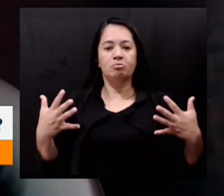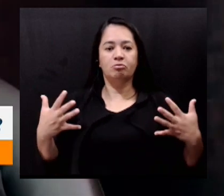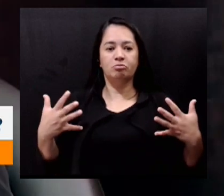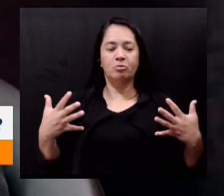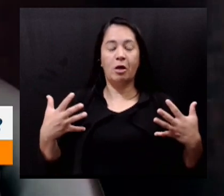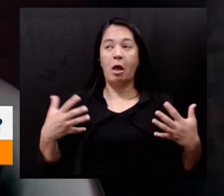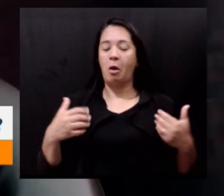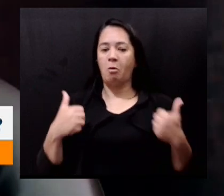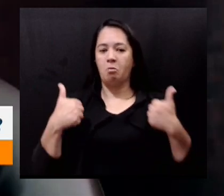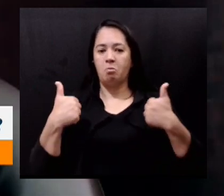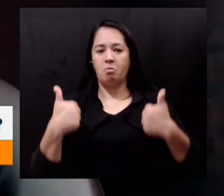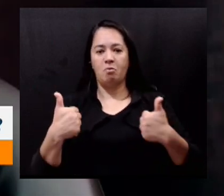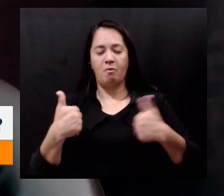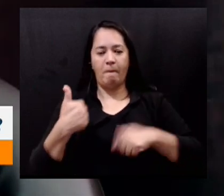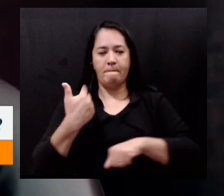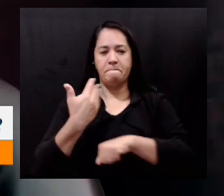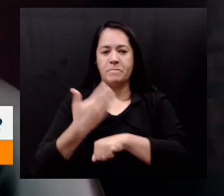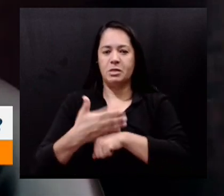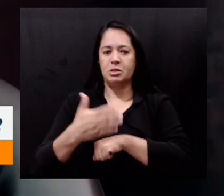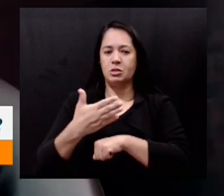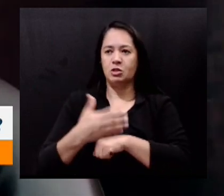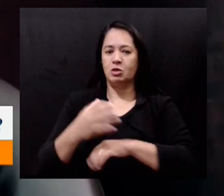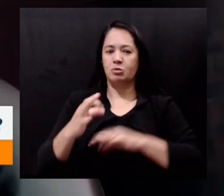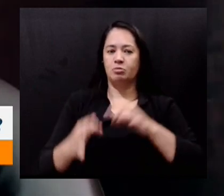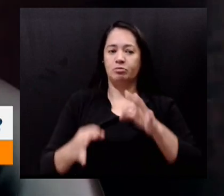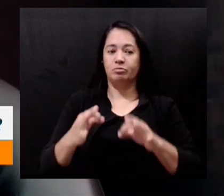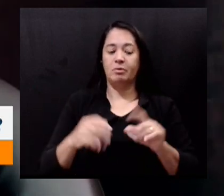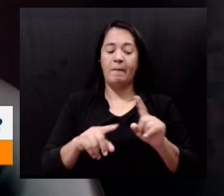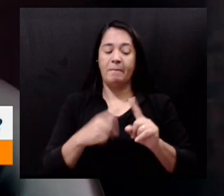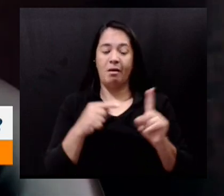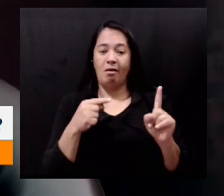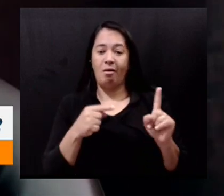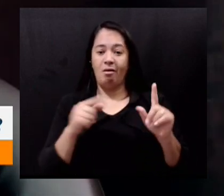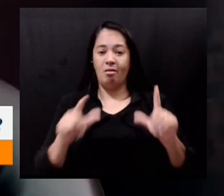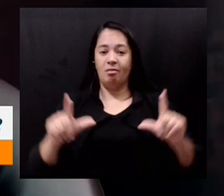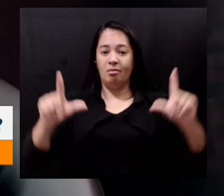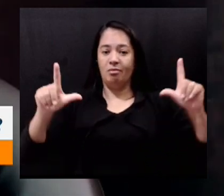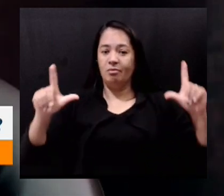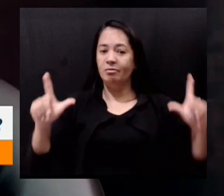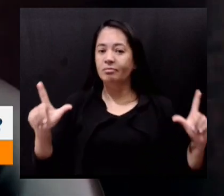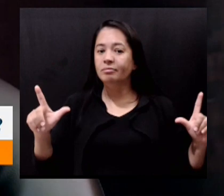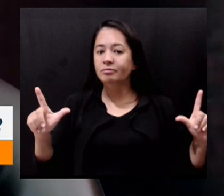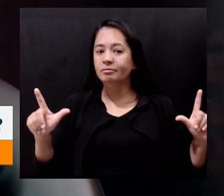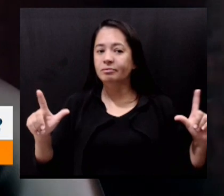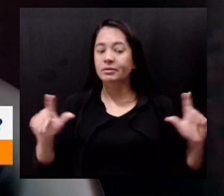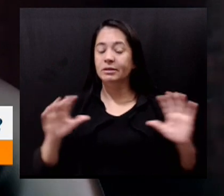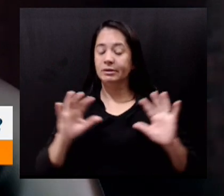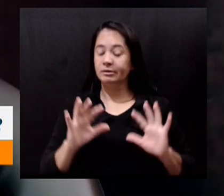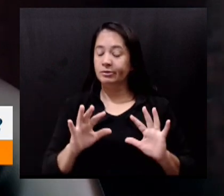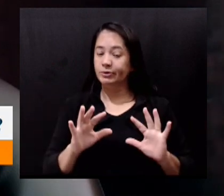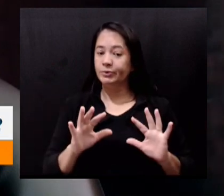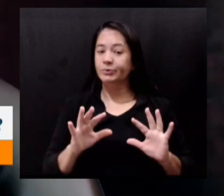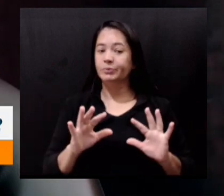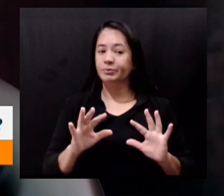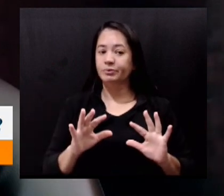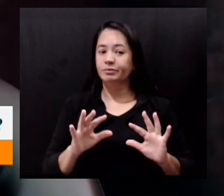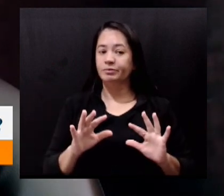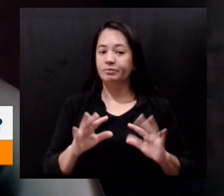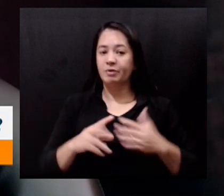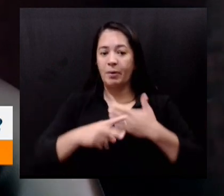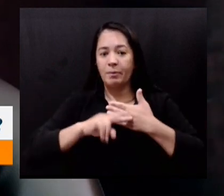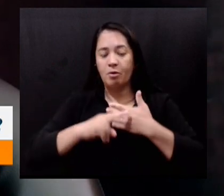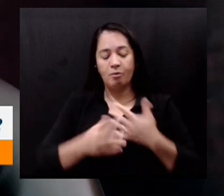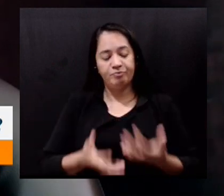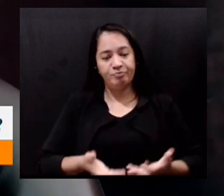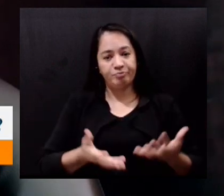fazendo justiça e que essa pessoa está ganhando destaque, e isso acaba sendo reforçado, mas de novo,